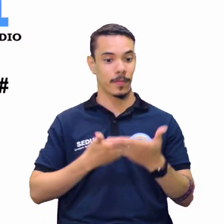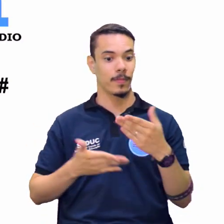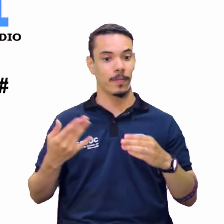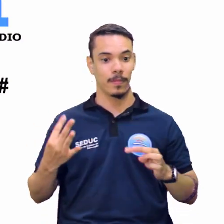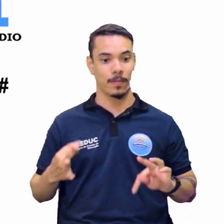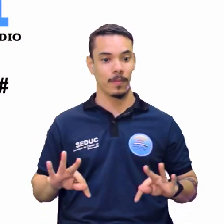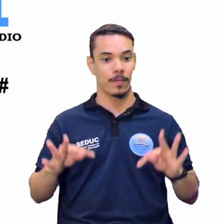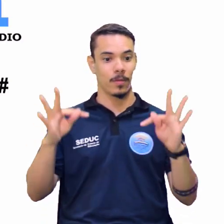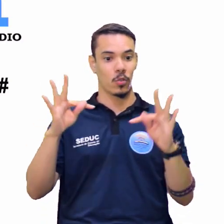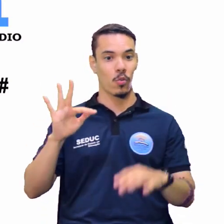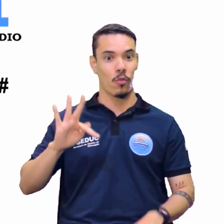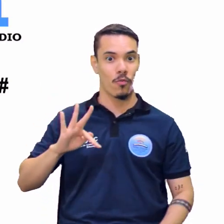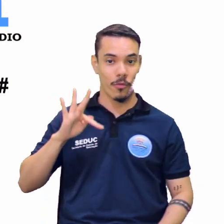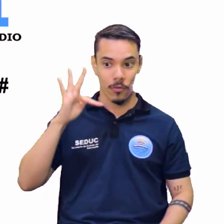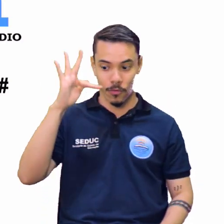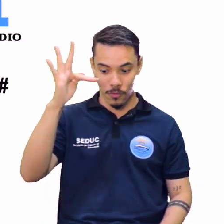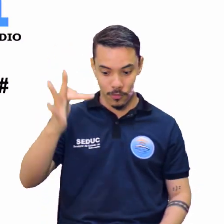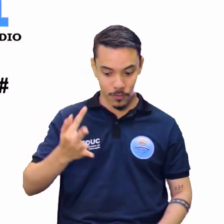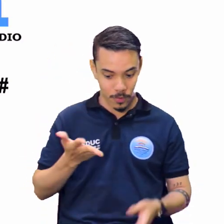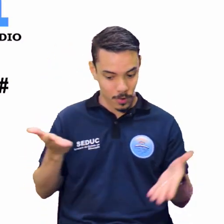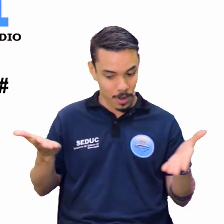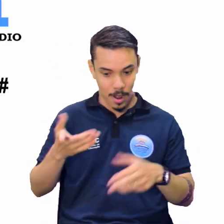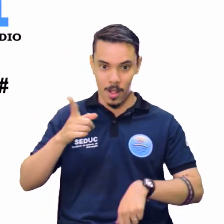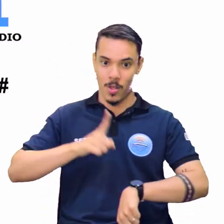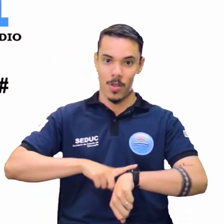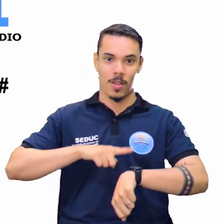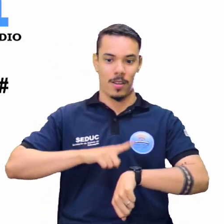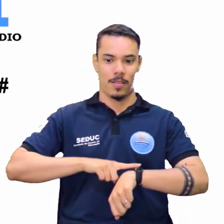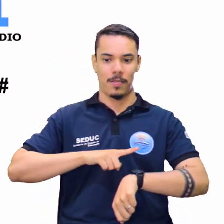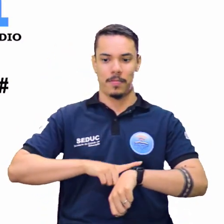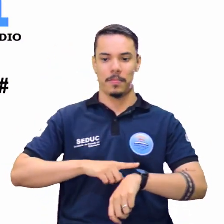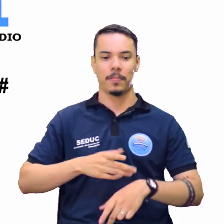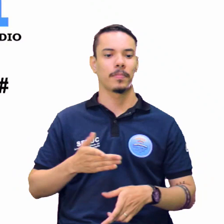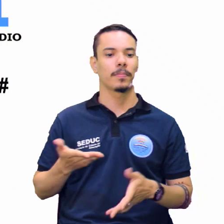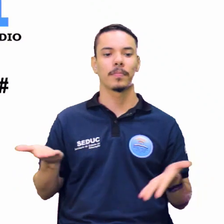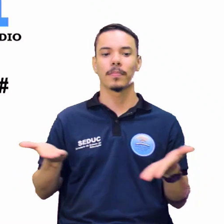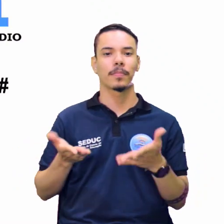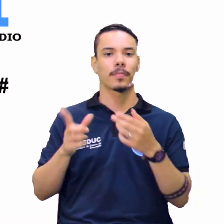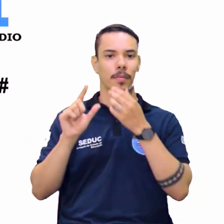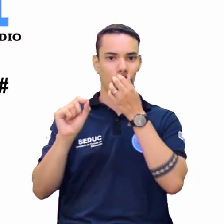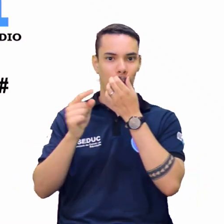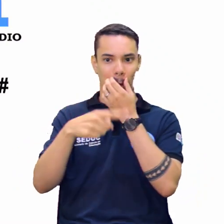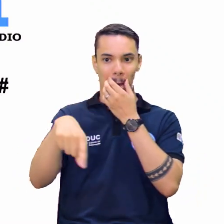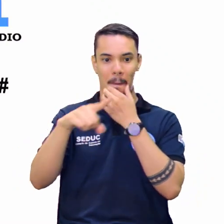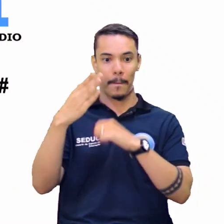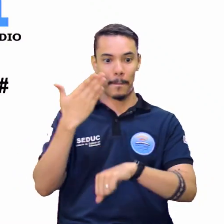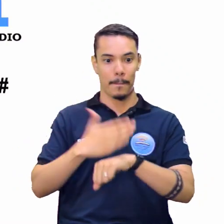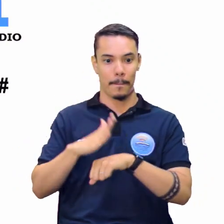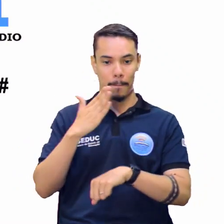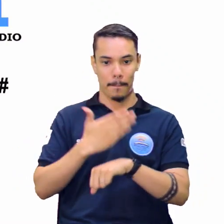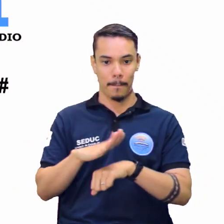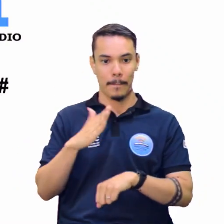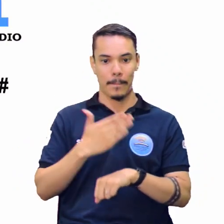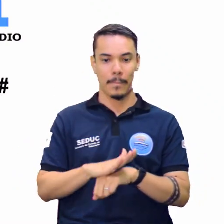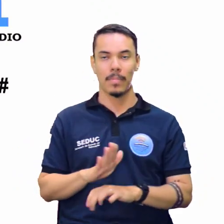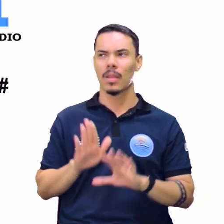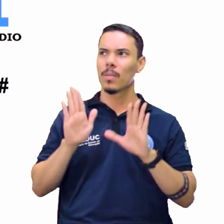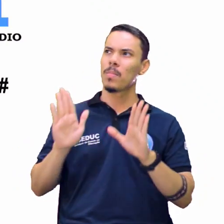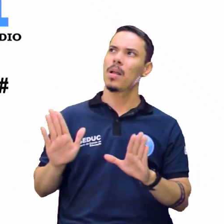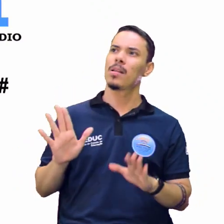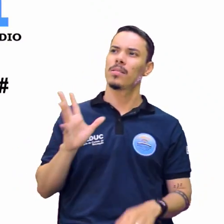tecnológica o futuro é agora então é um momento de você o que treinar ai